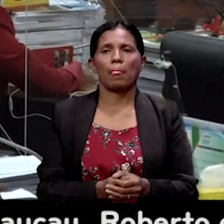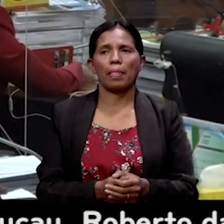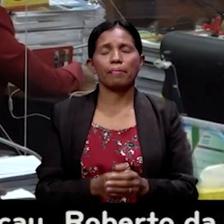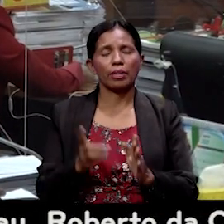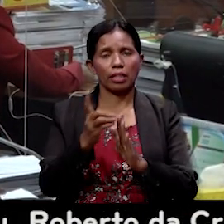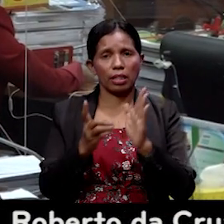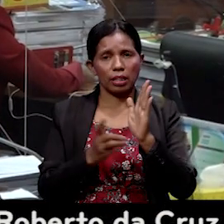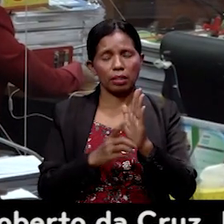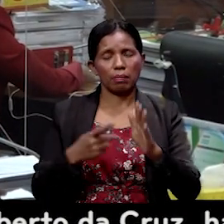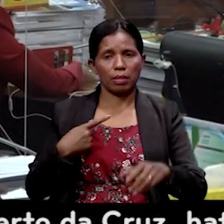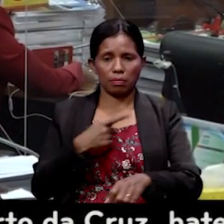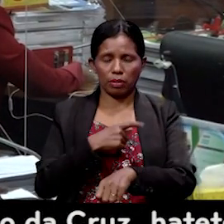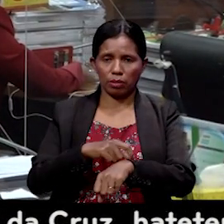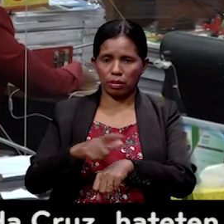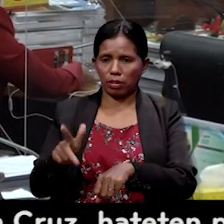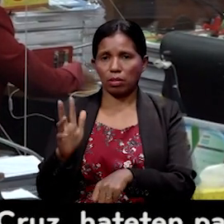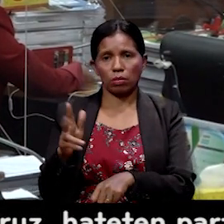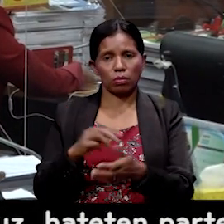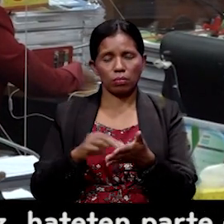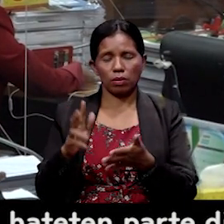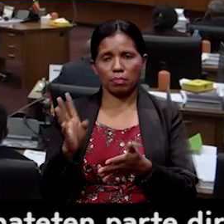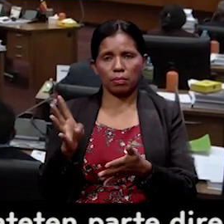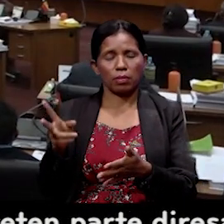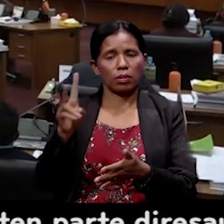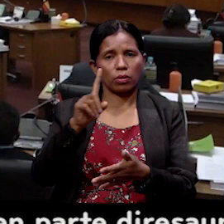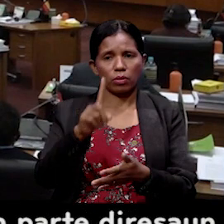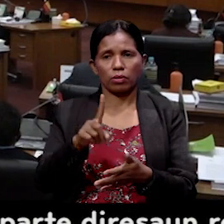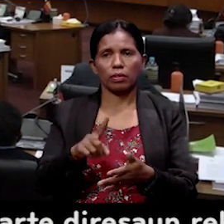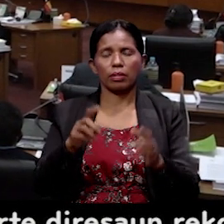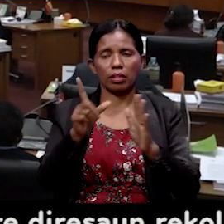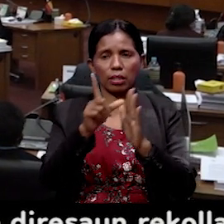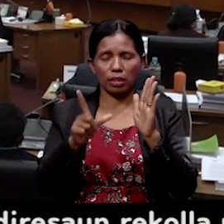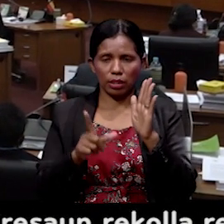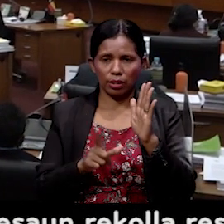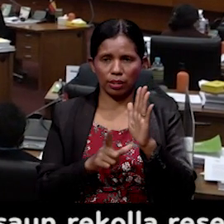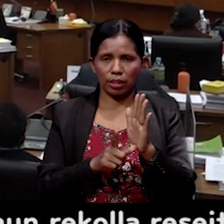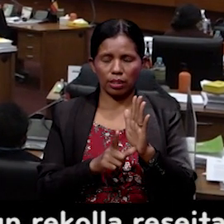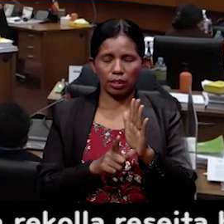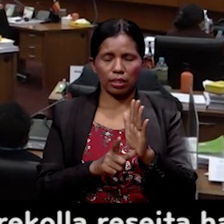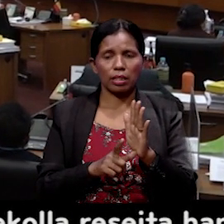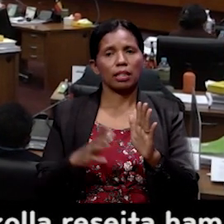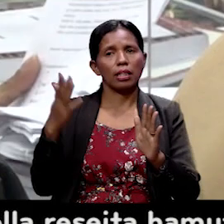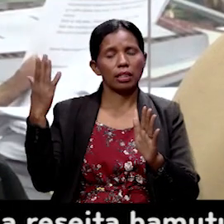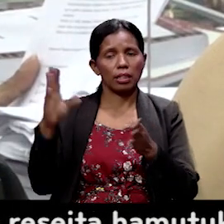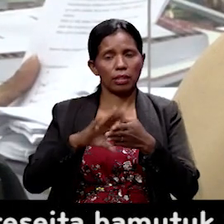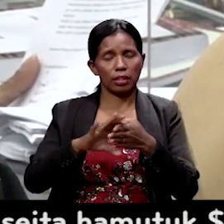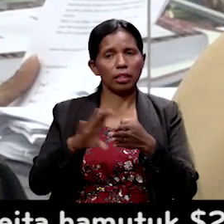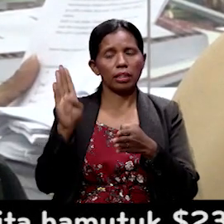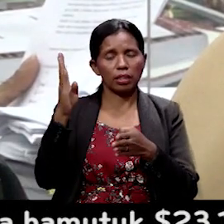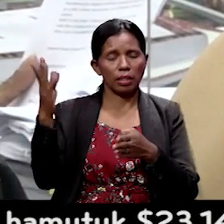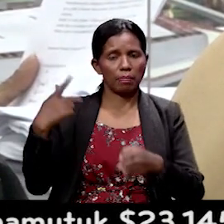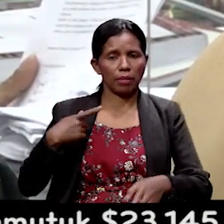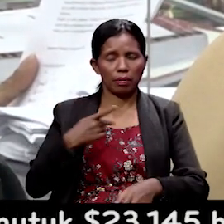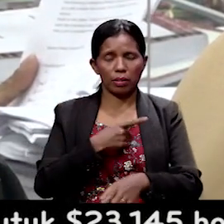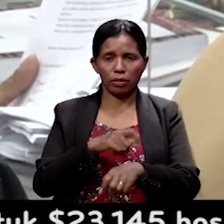número ratnulo ressignito barra quinto primeira alteração lei recenseamento eleitoral e a sessão plenária